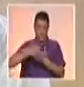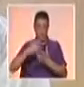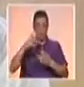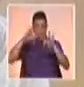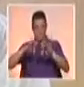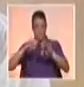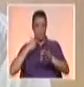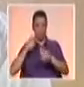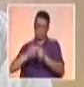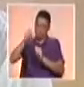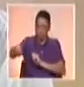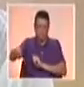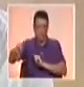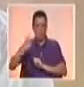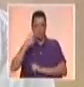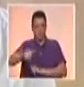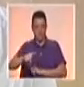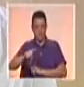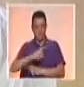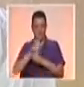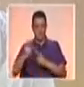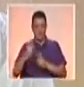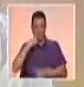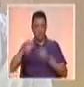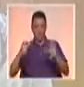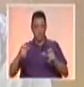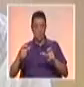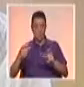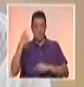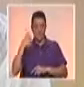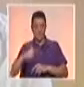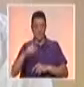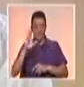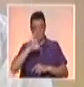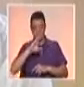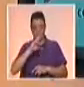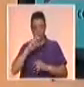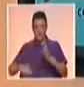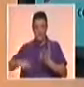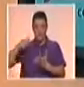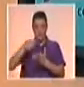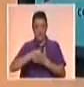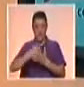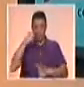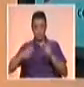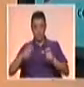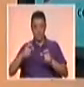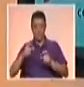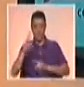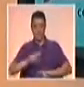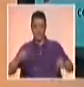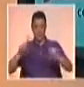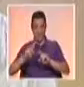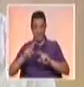que acautelar, dado que é gratuito. As pessoas poderiam... Realmente, se fosse pago, era mais difícil as pessoas depois de pagarem não aparecerem,